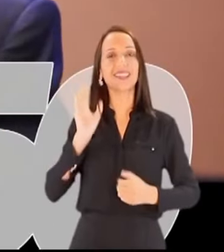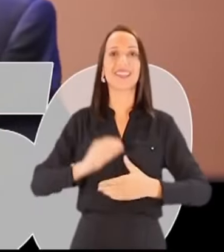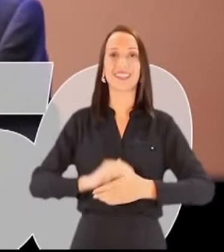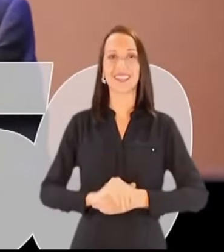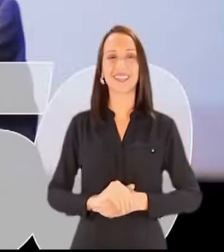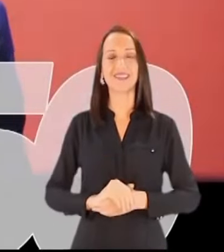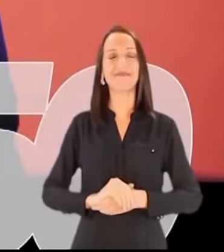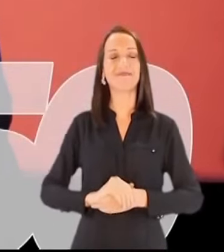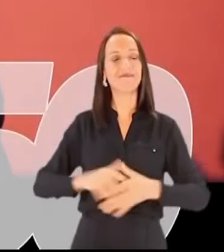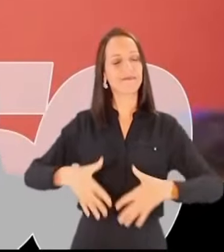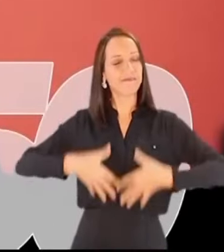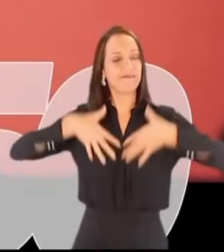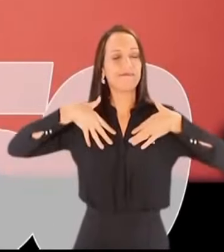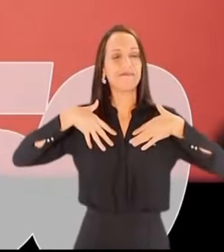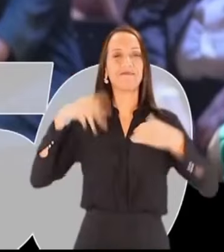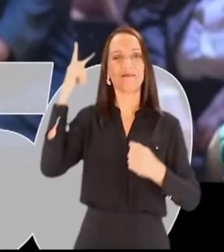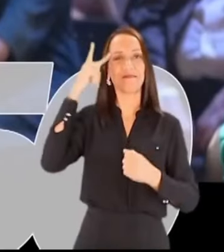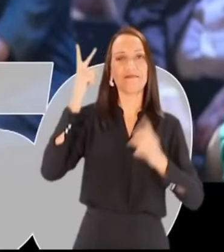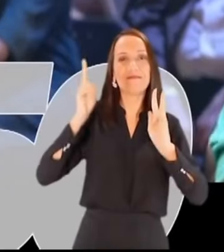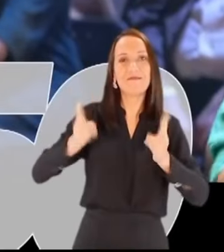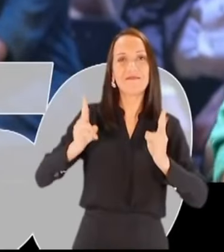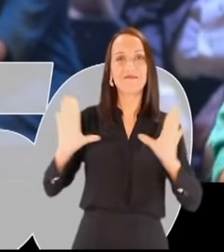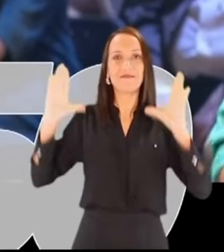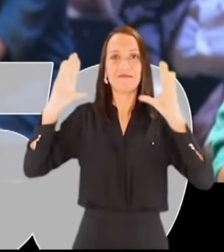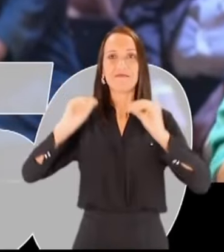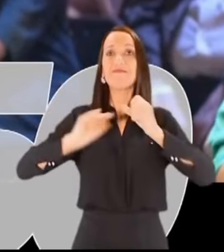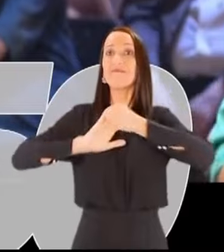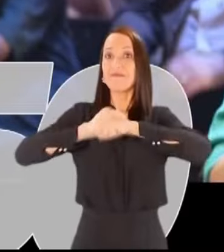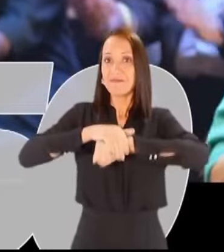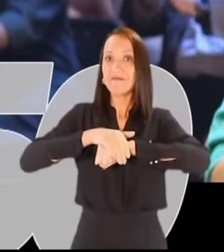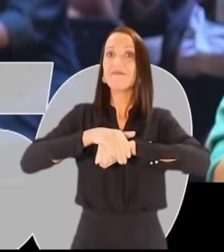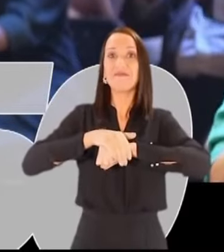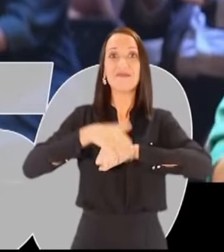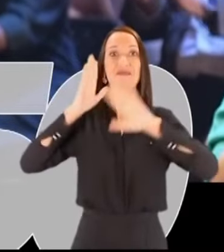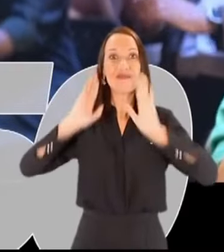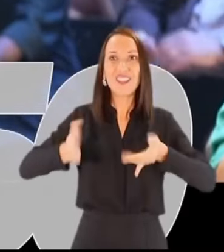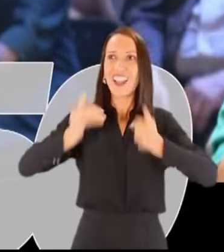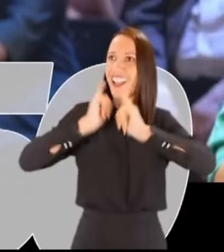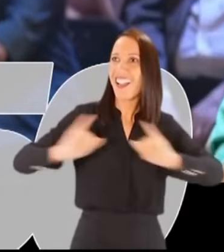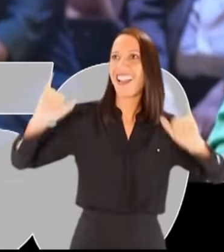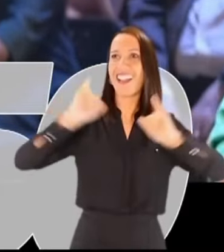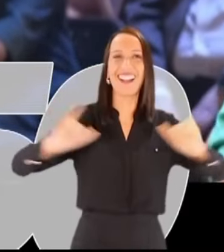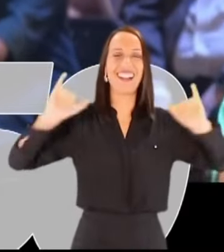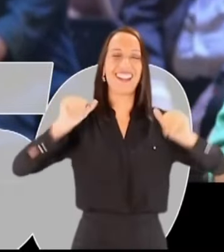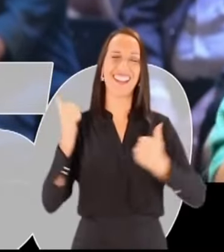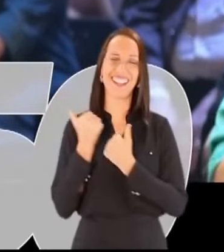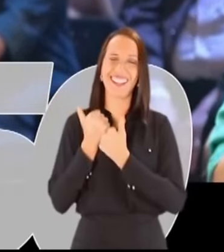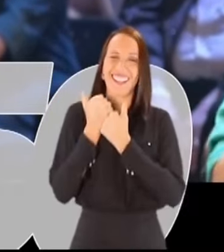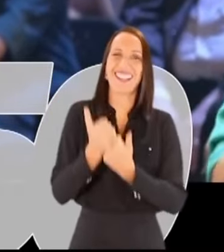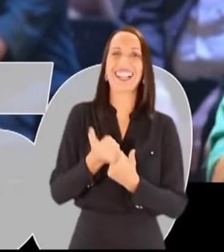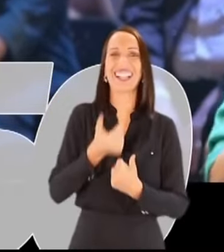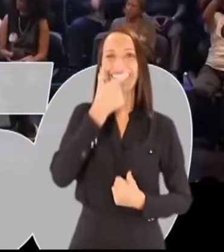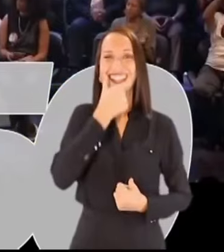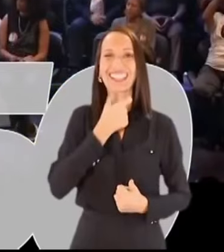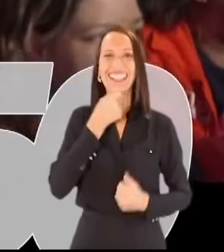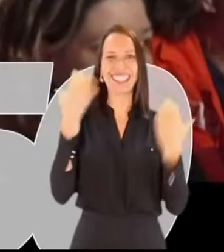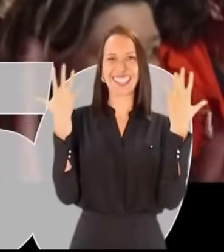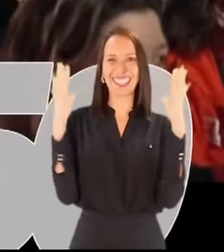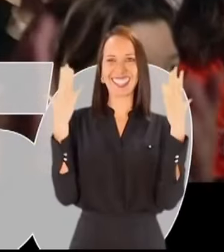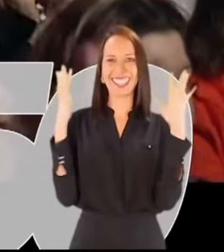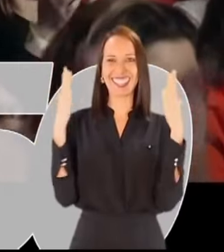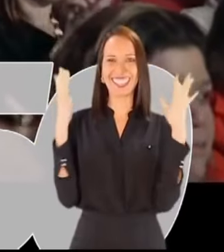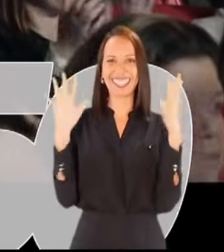Amaral, que honrou São Paulo. E na mesma noite já declarou apoio ao Boulos.